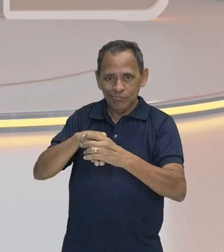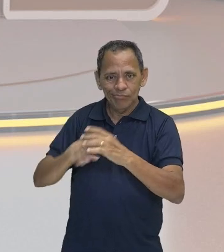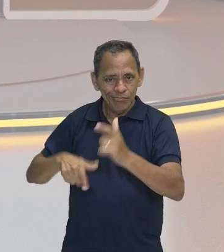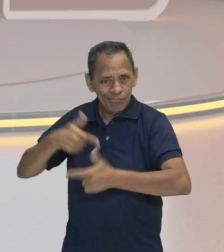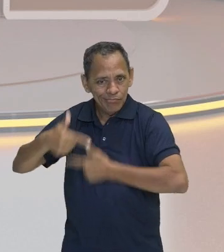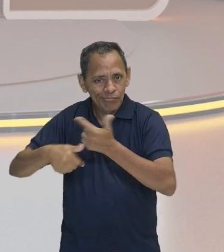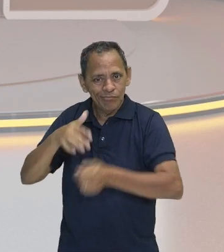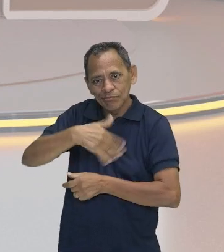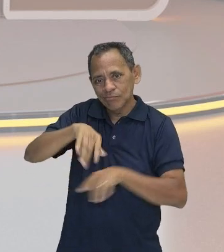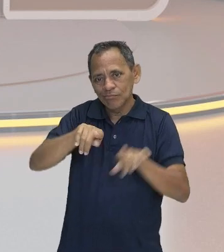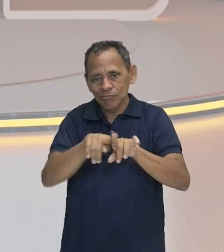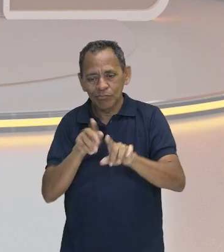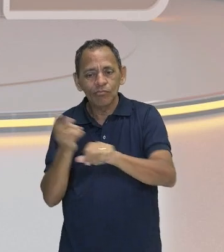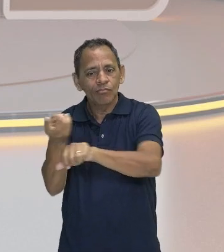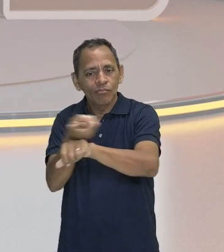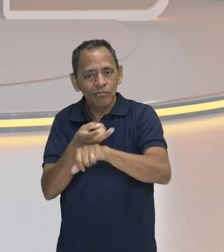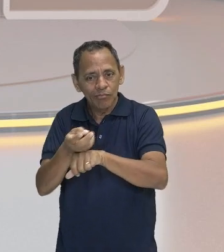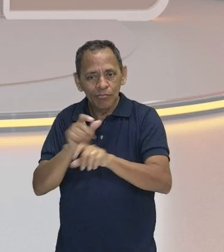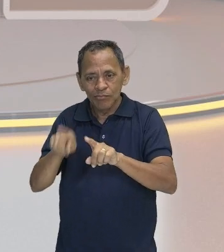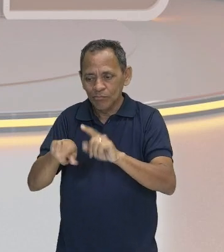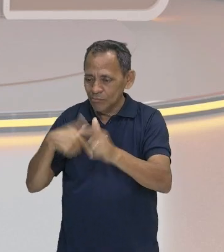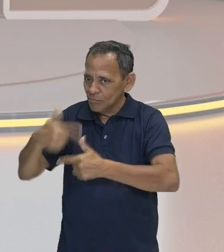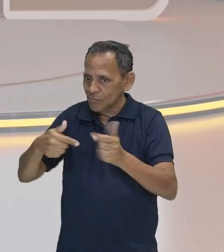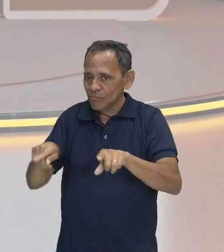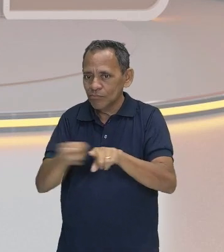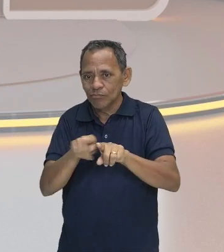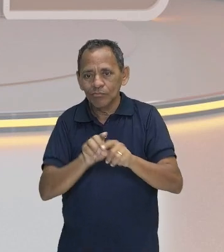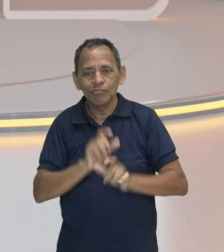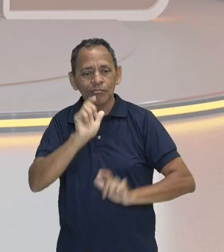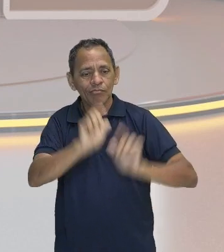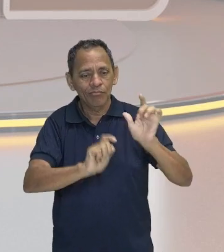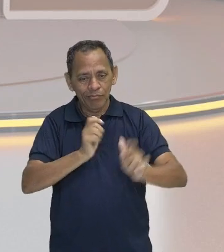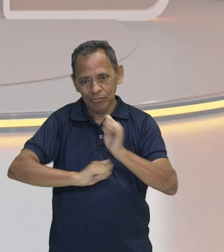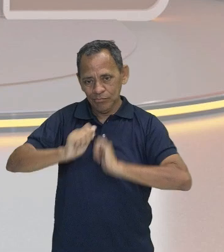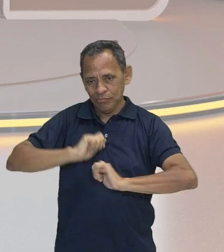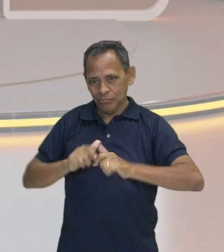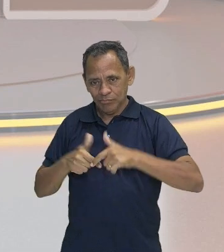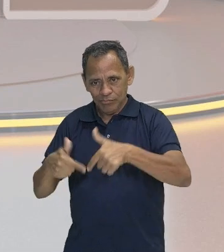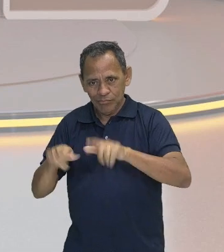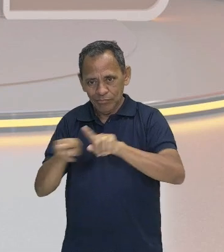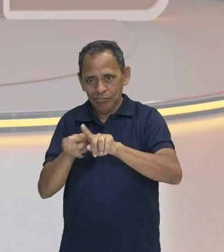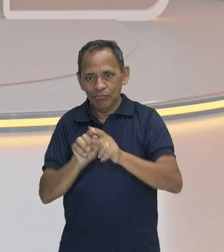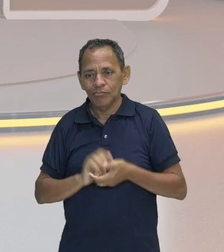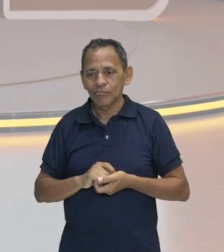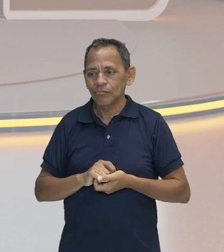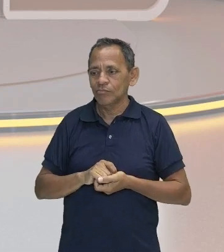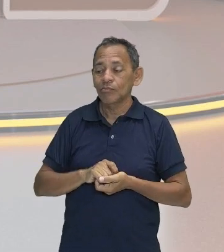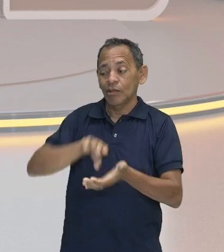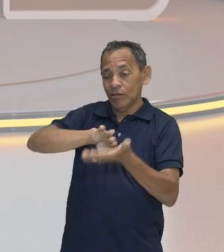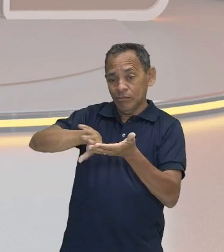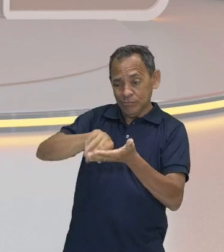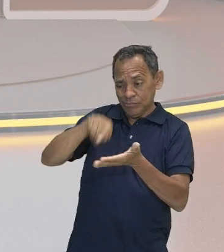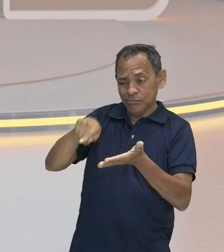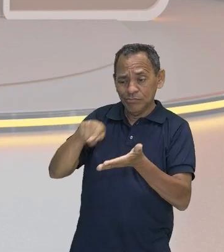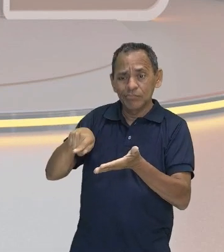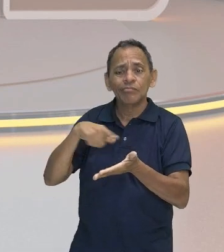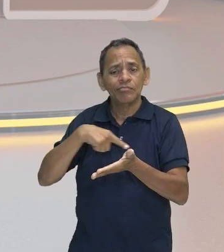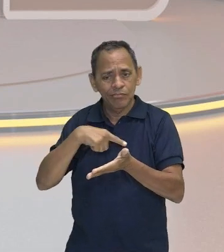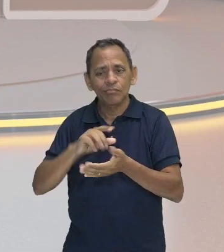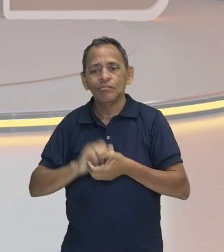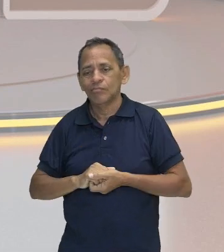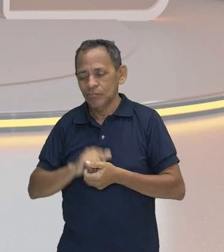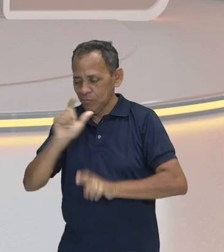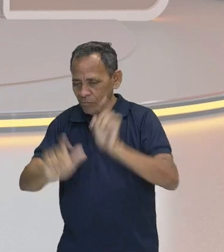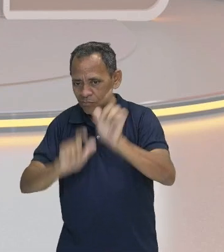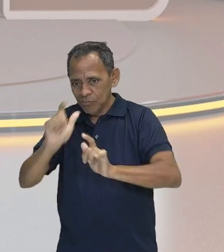está procurando ali um trabalho, como população economicamente ativa. E aqueles que não fazem parte, nós temos população